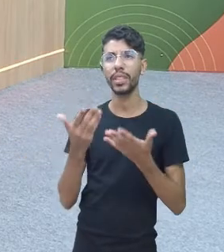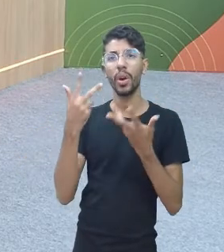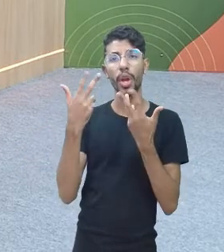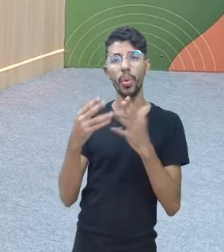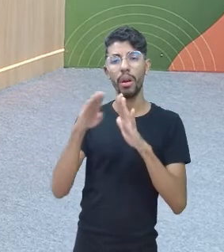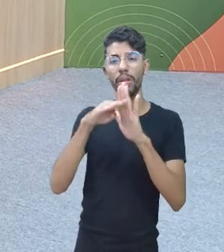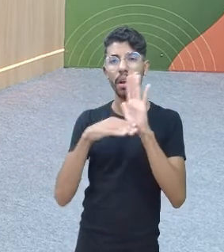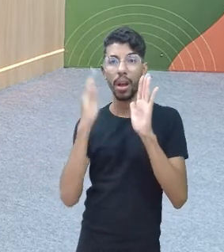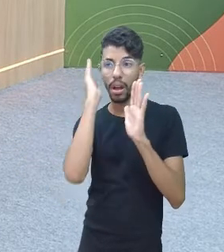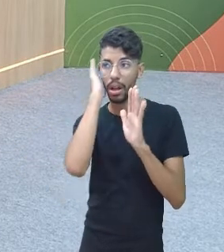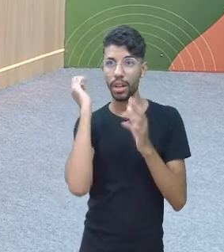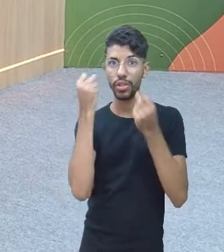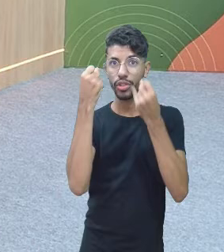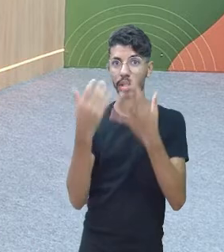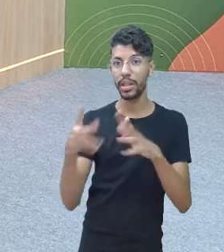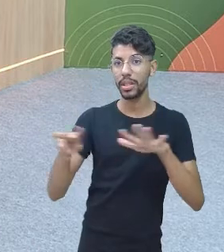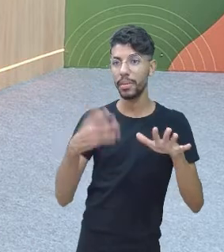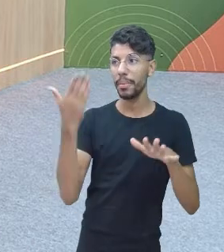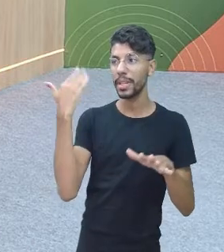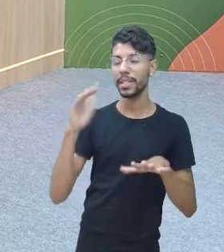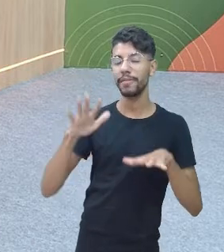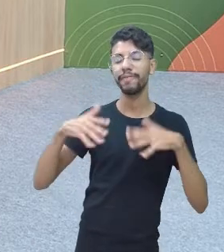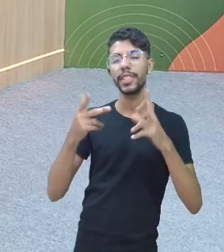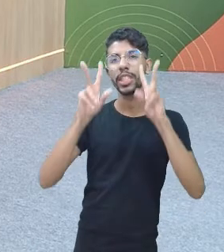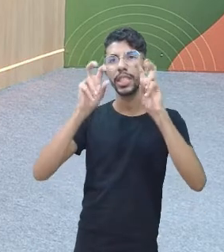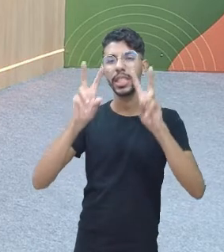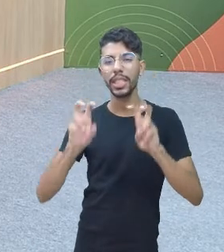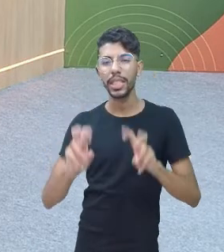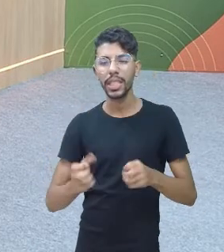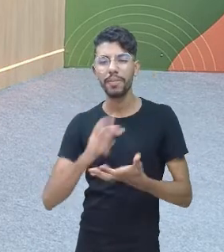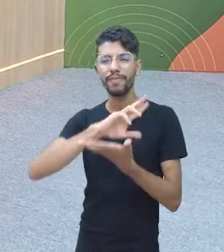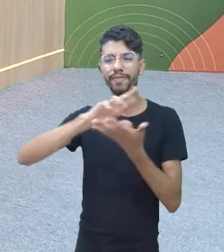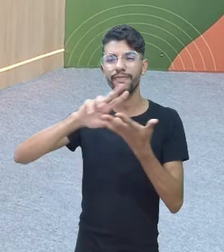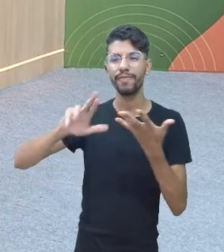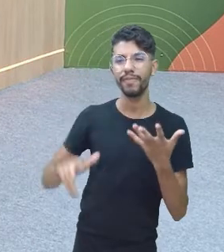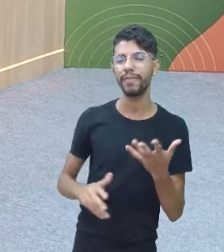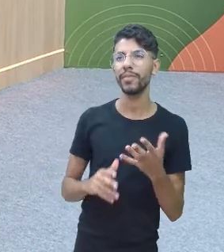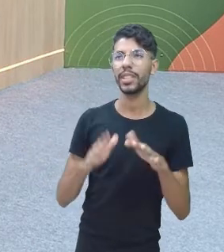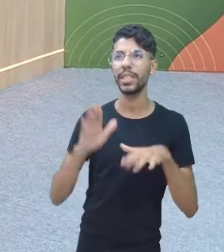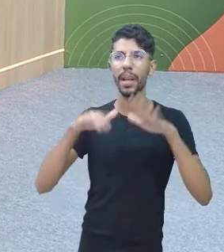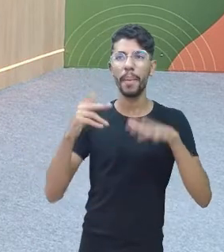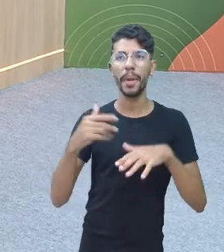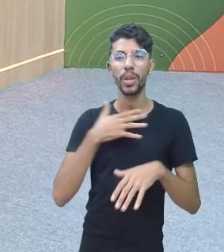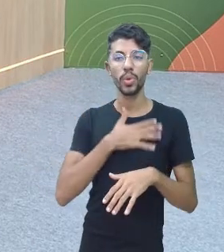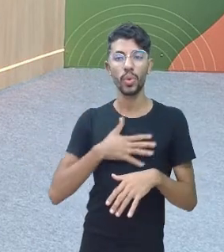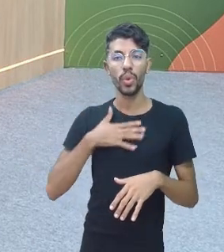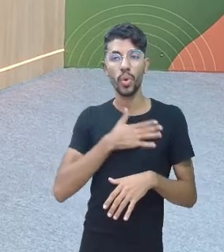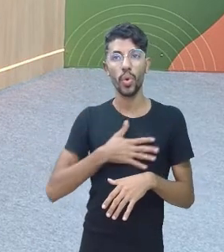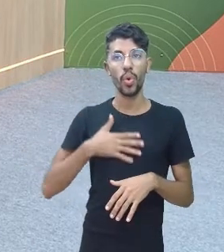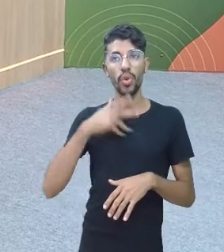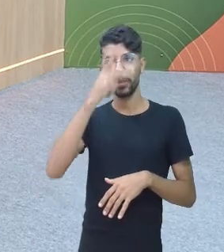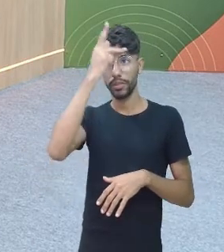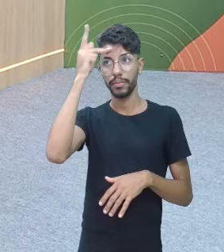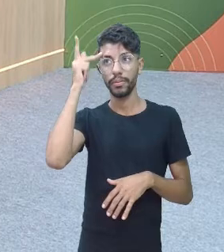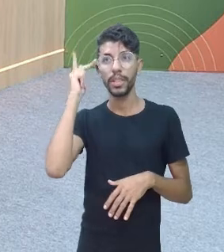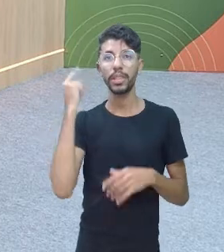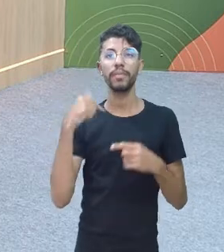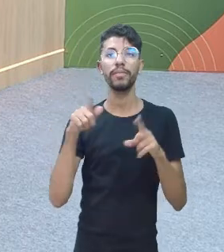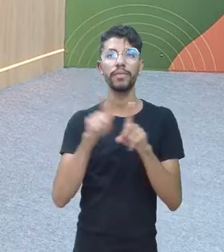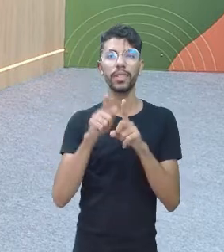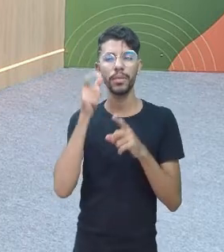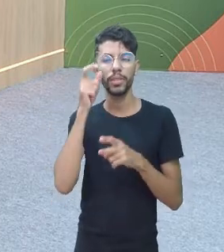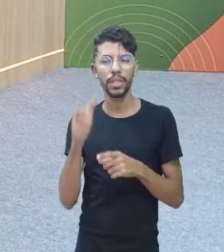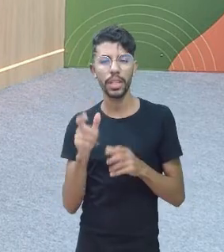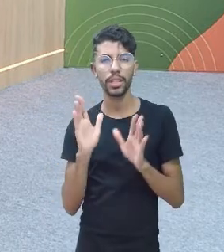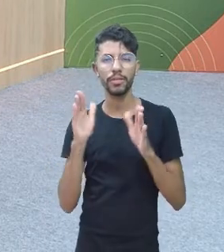falei toda semana passada, os temas vão variar muito a depender do gosto do usuário, do gosto também do tutor e do interesse